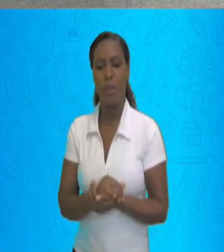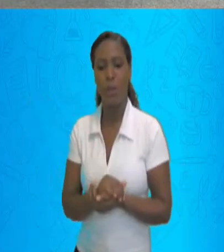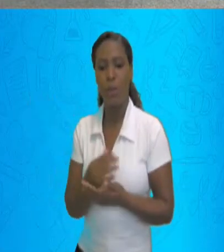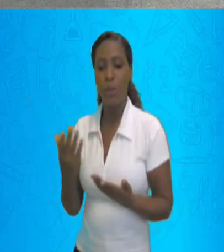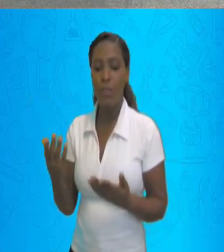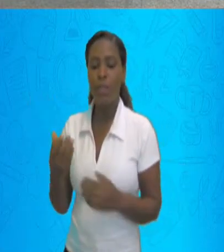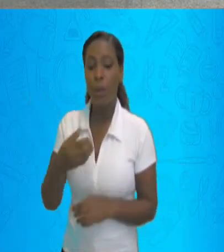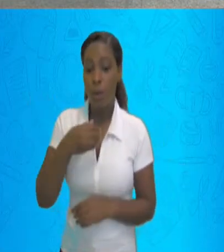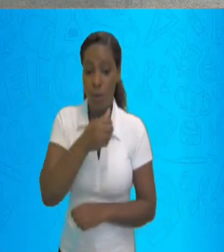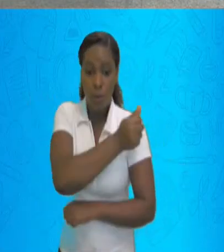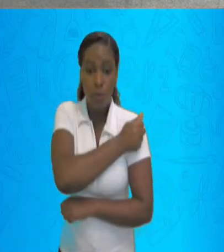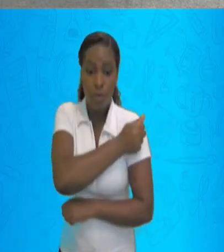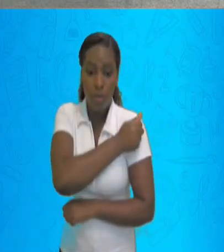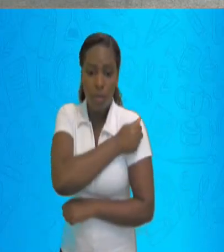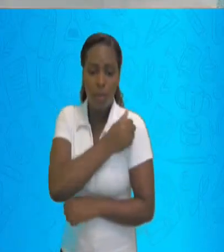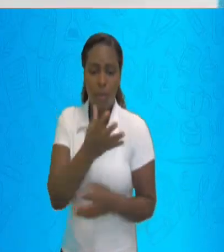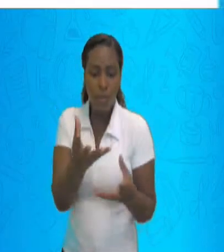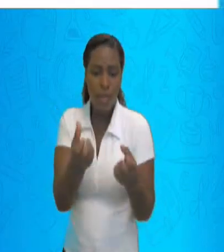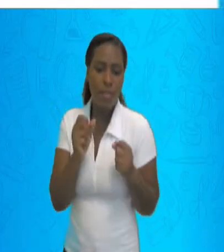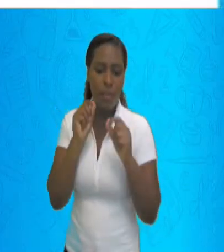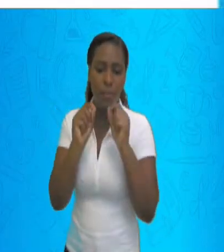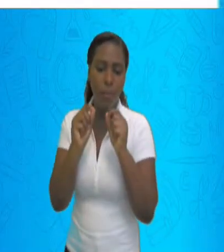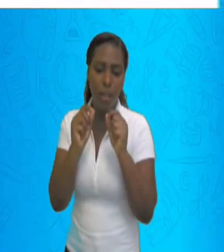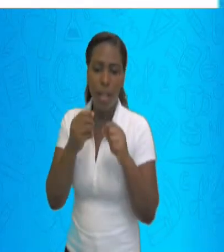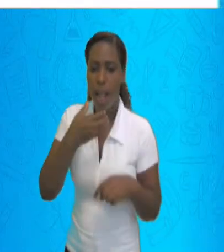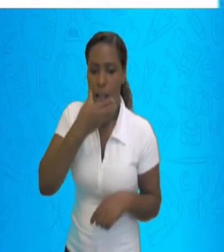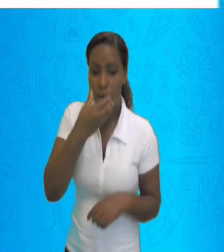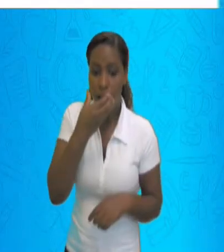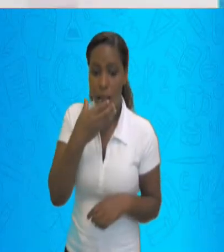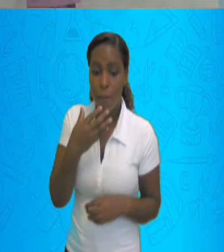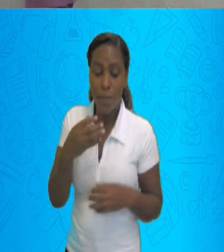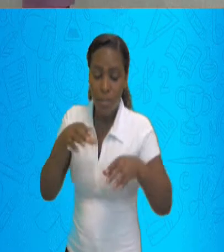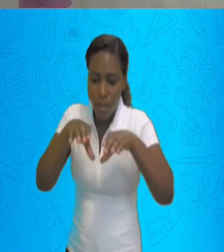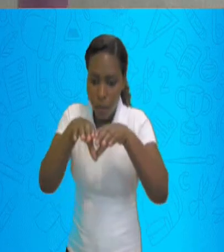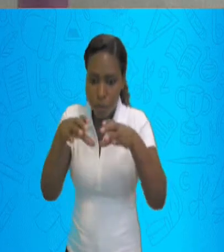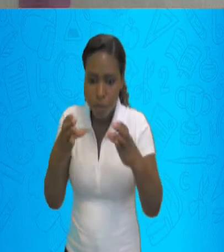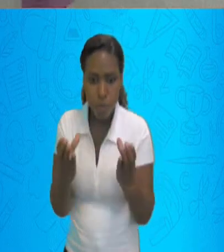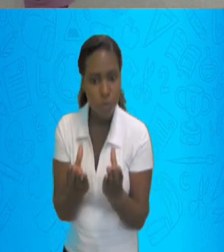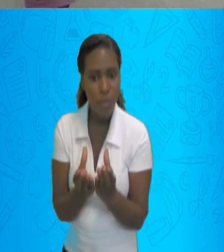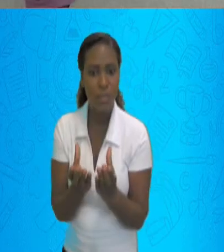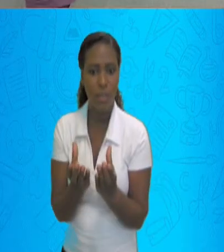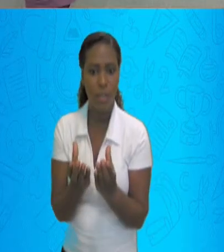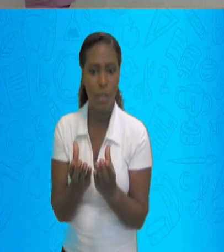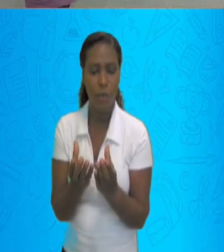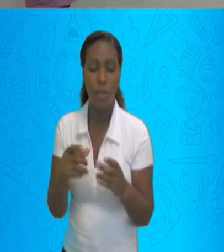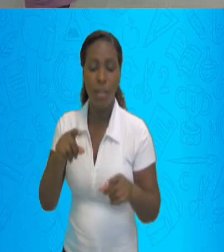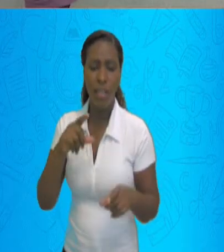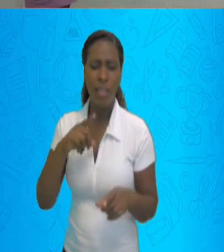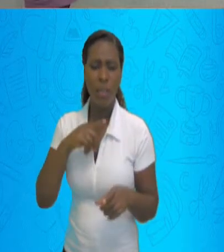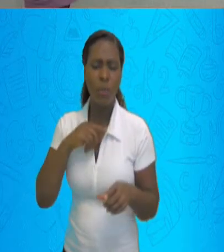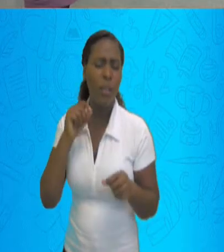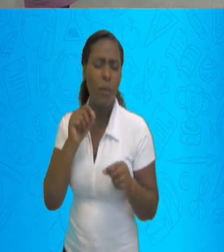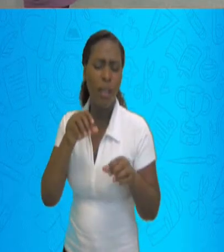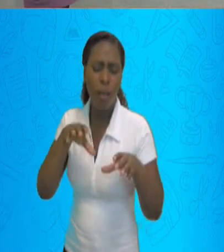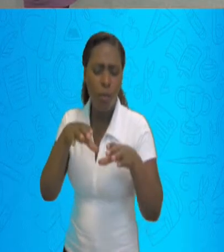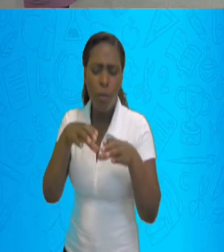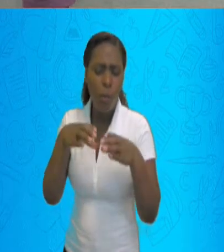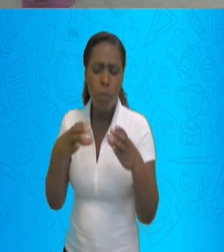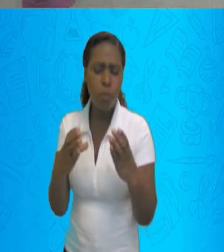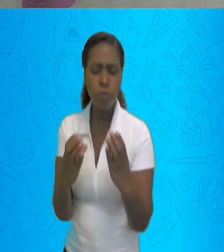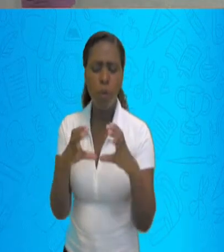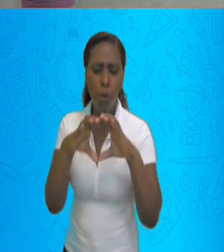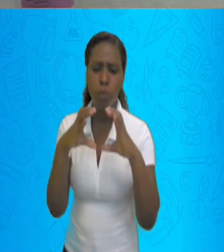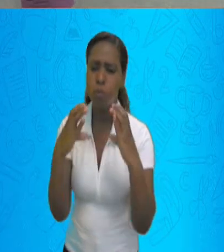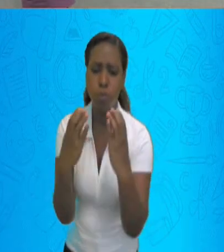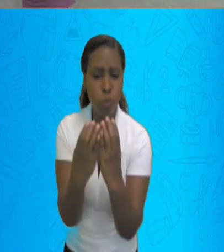Então, aqui eu tenho 1 inteiro. A partir do momento que eu vou dividir ela em 2, vamos pensar aqui que a gente vai comer somente uma